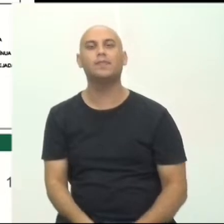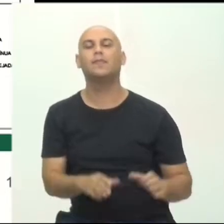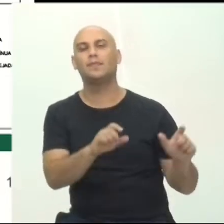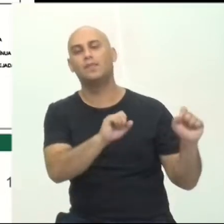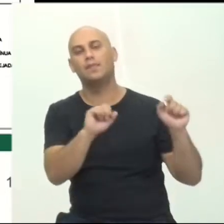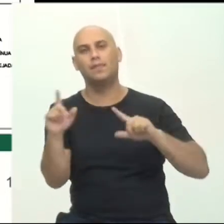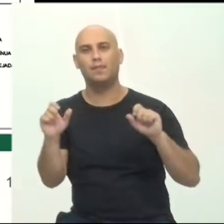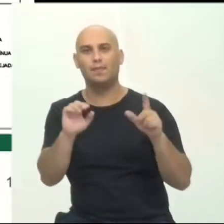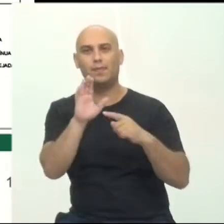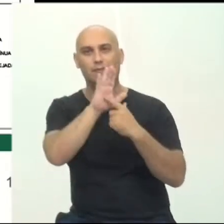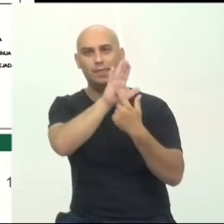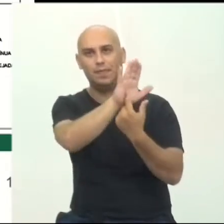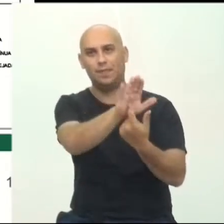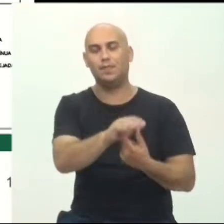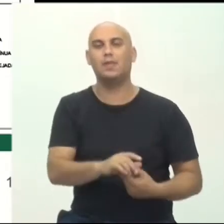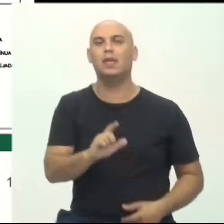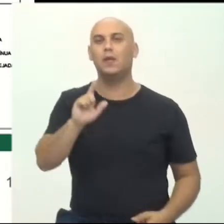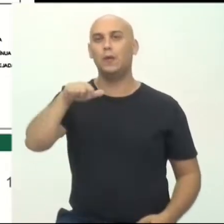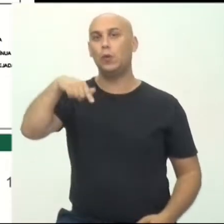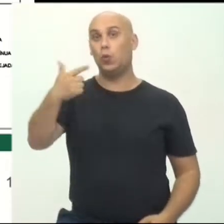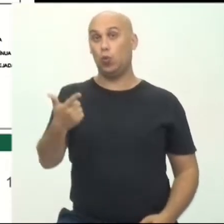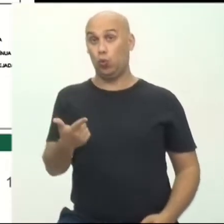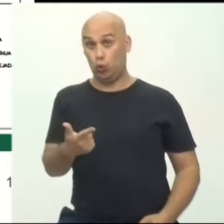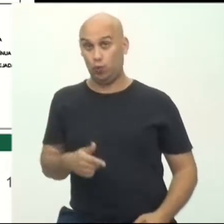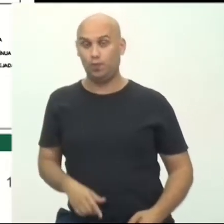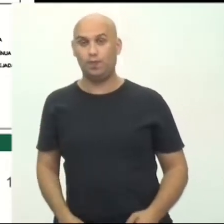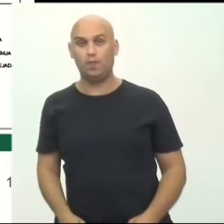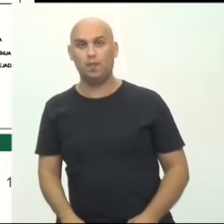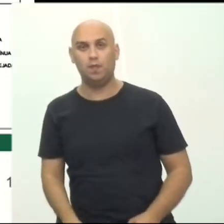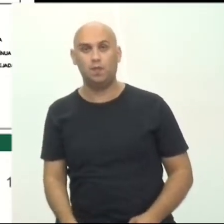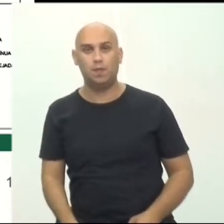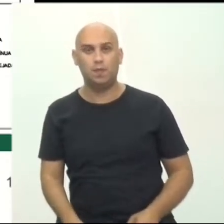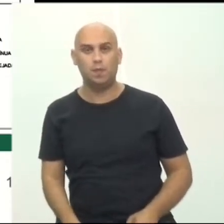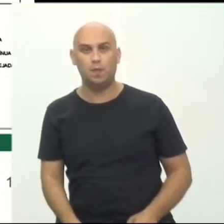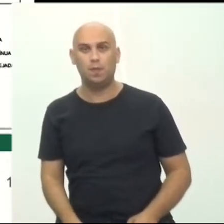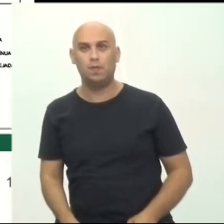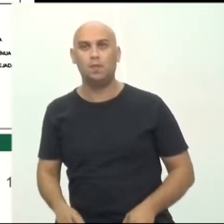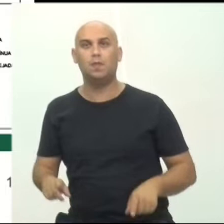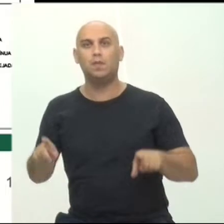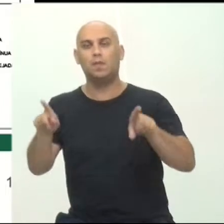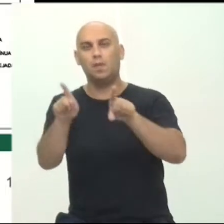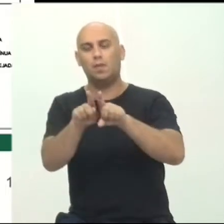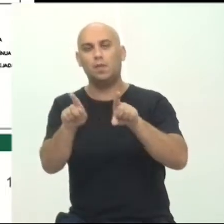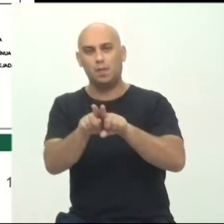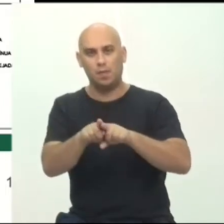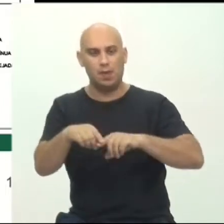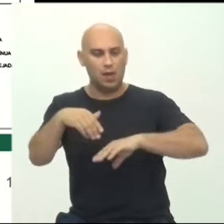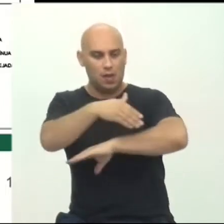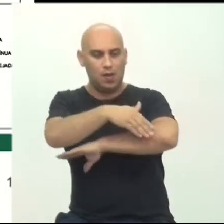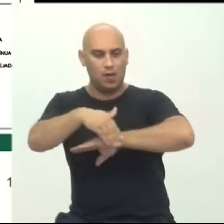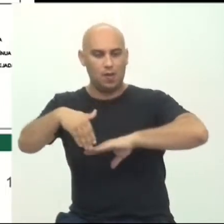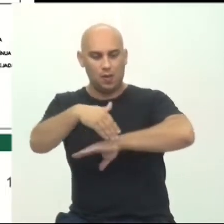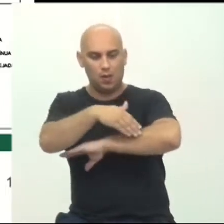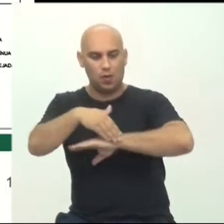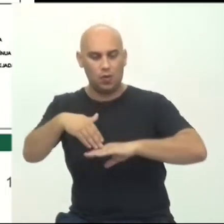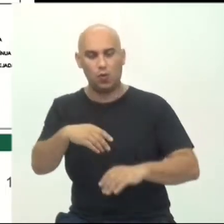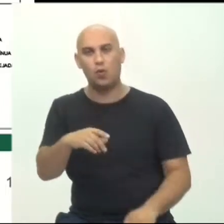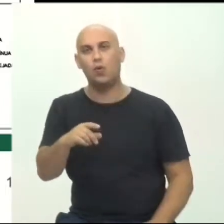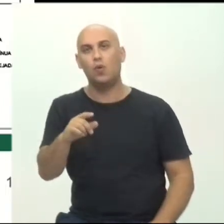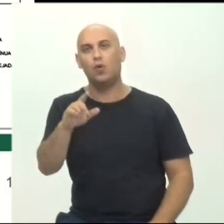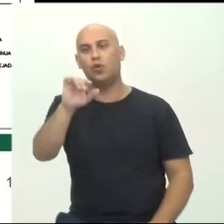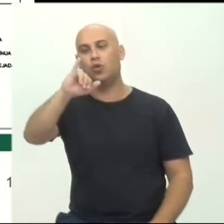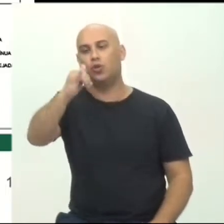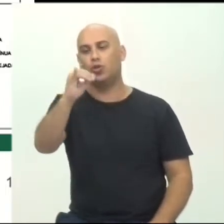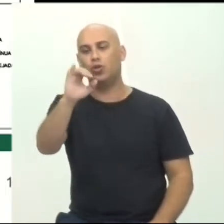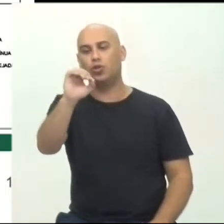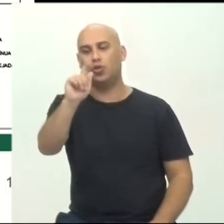também. Então, tá. O outro trecho é na rodovia Governador Jorge Lacerda. Esse é um trecho